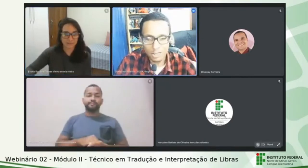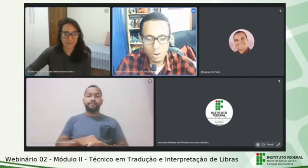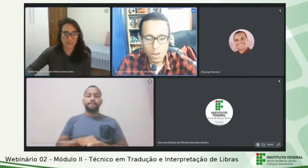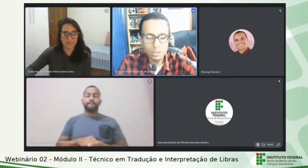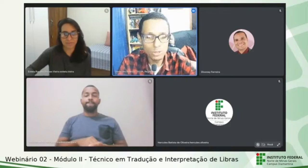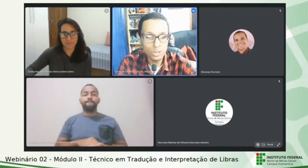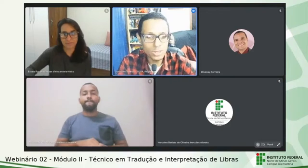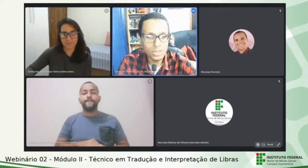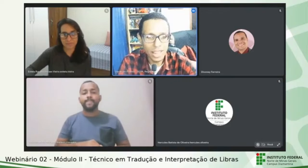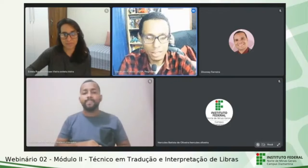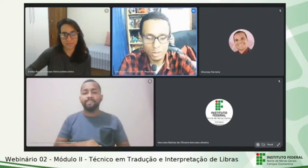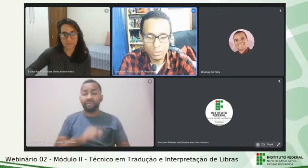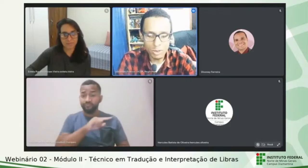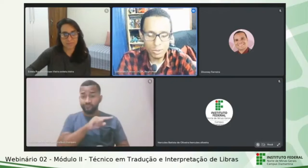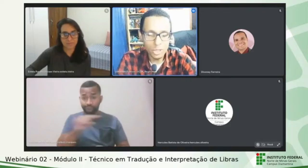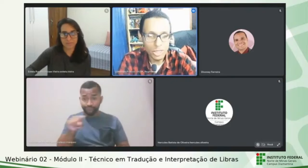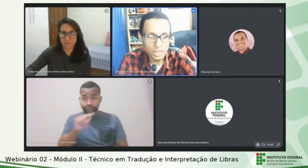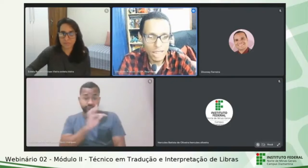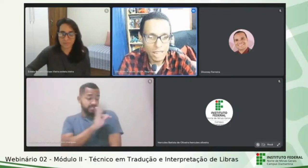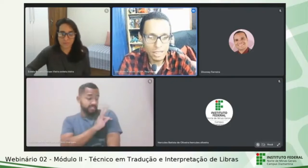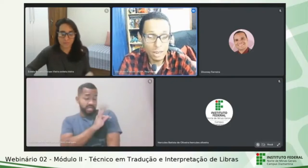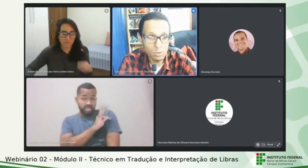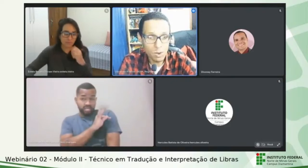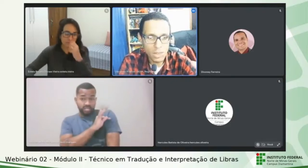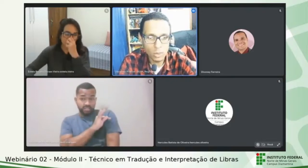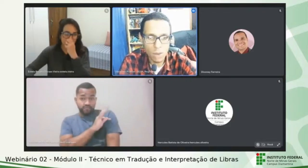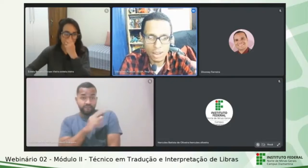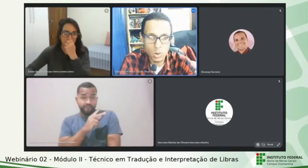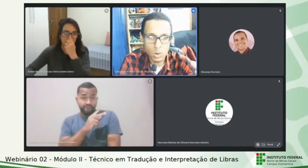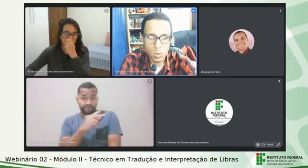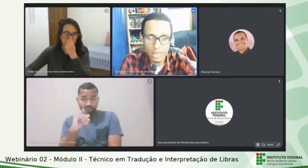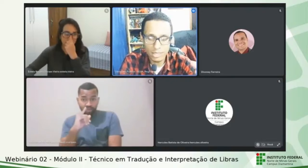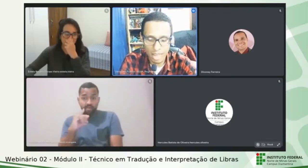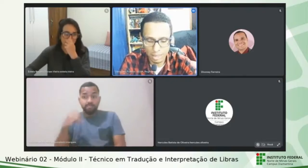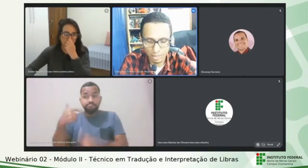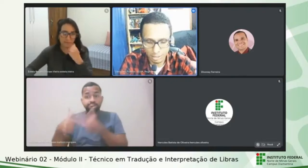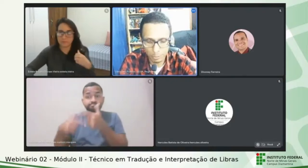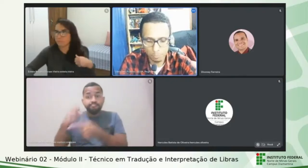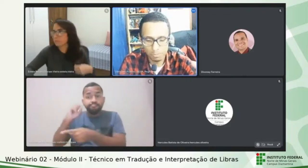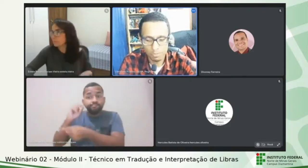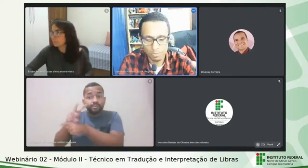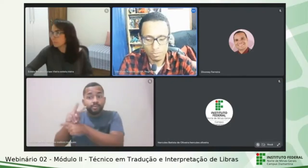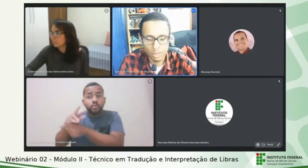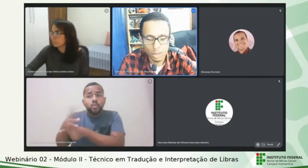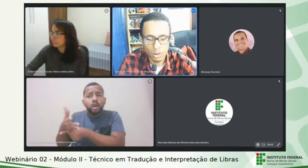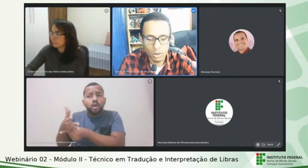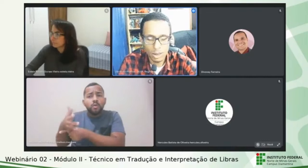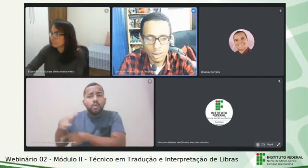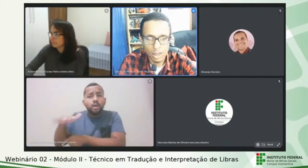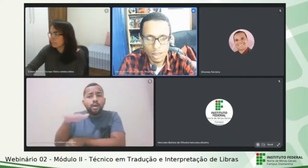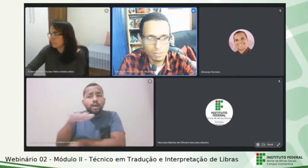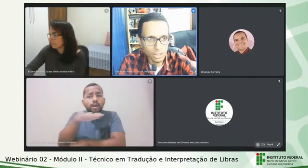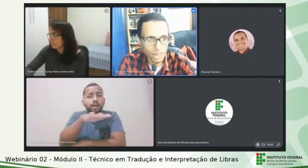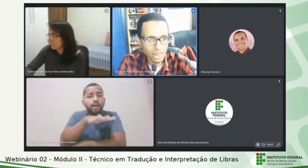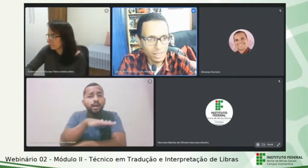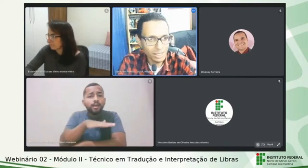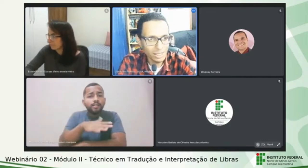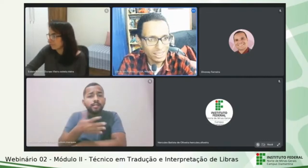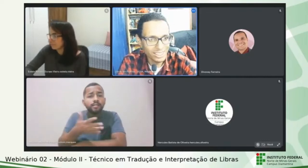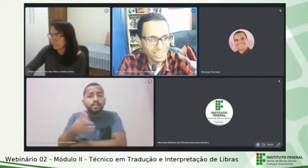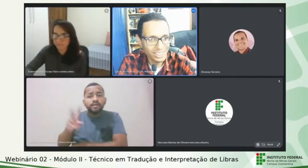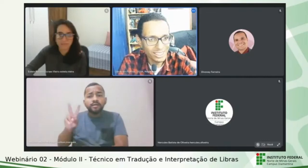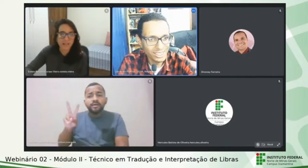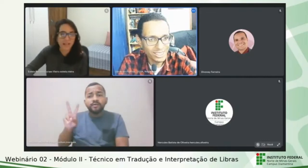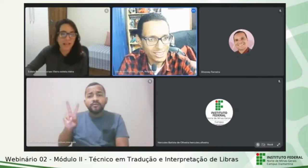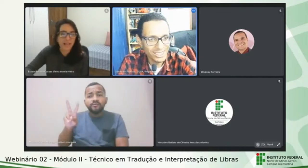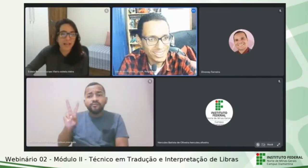Vocês, como alunos do técnico, vão utilizar, né, ou vão atuar em quais áreas? Olha, é Valdirene, né?